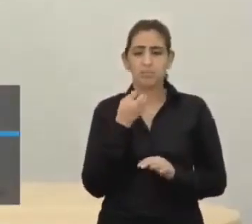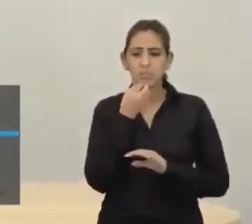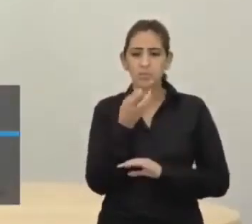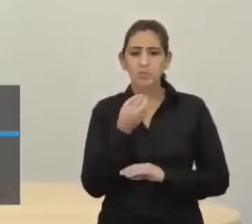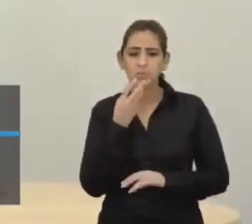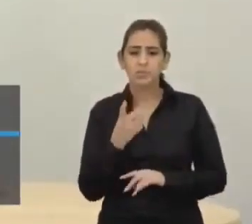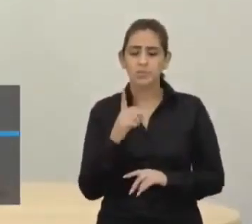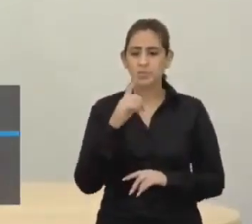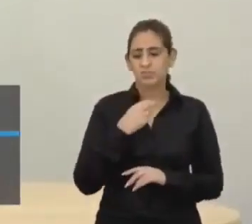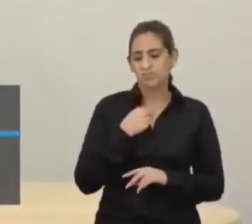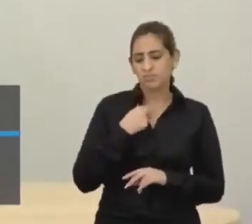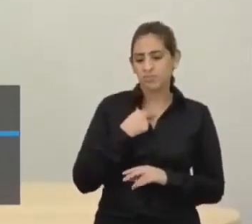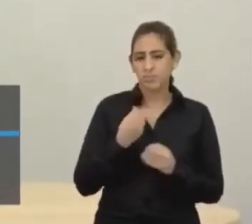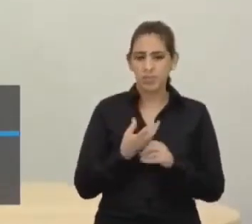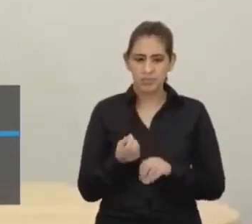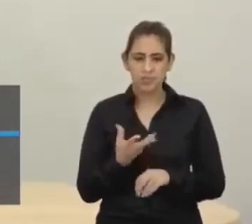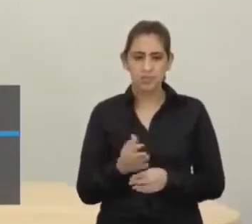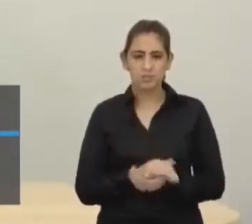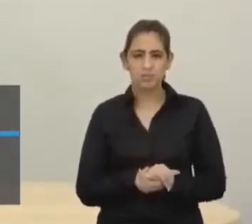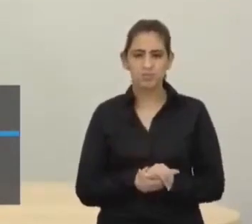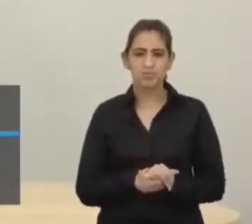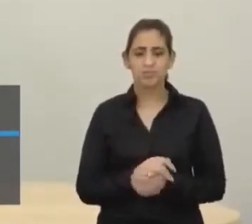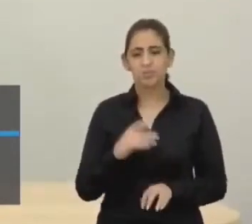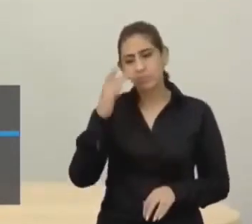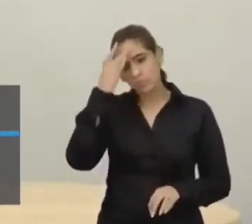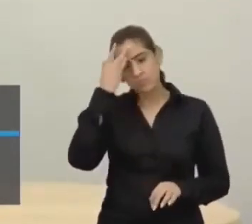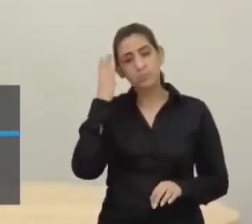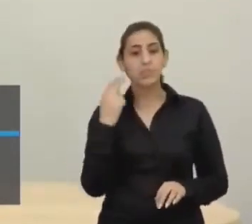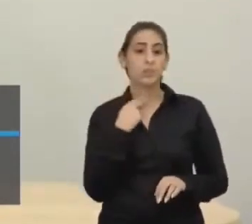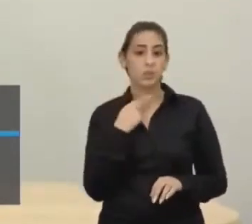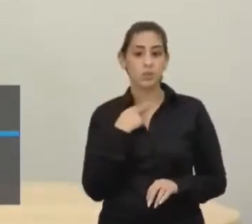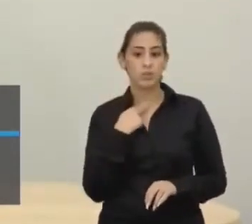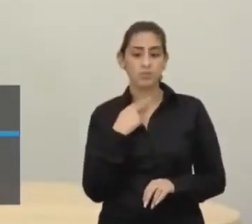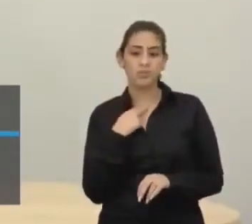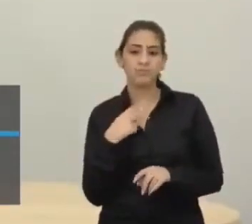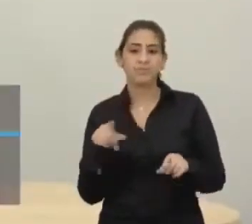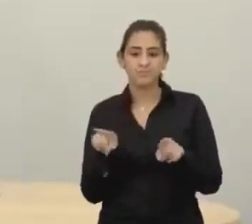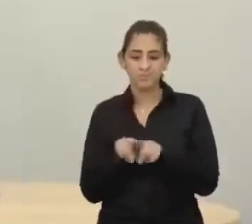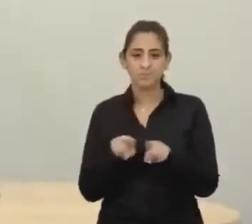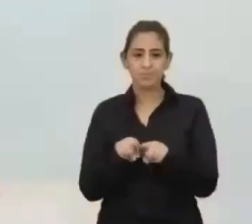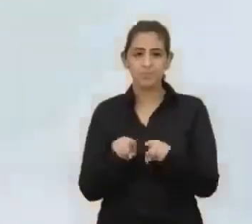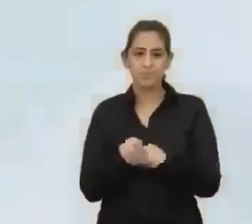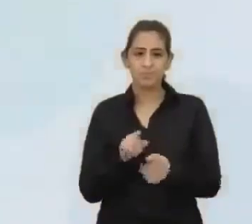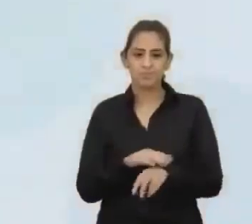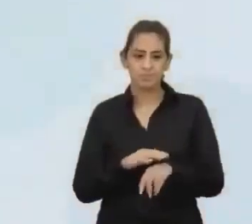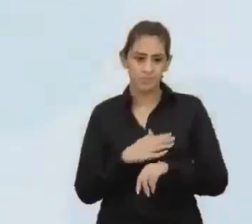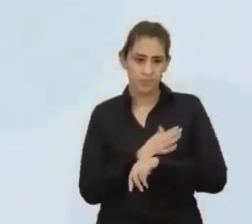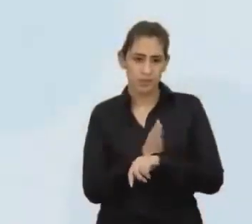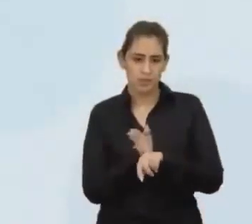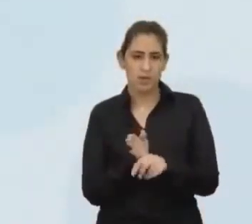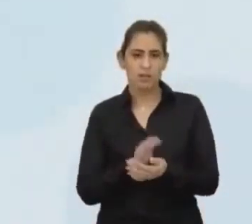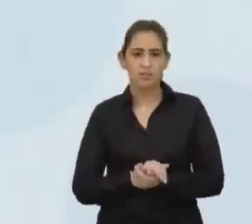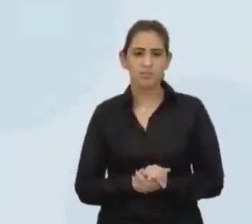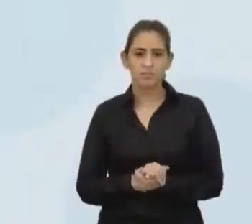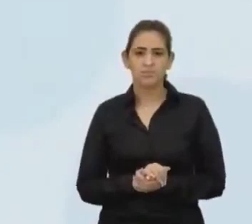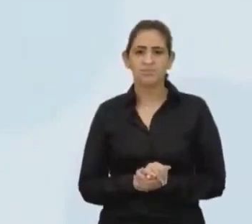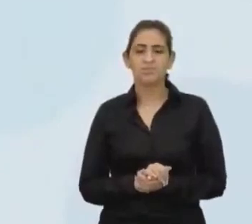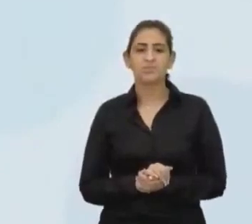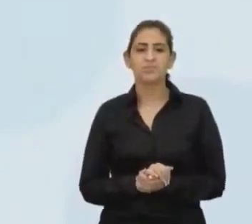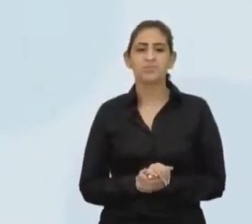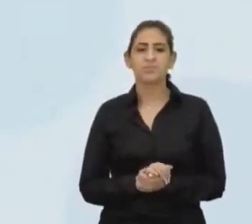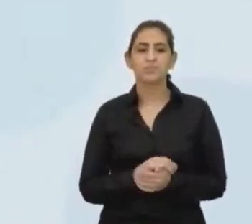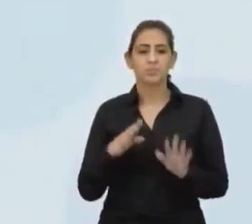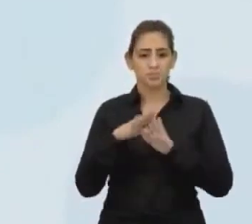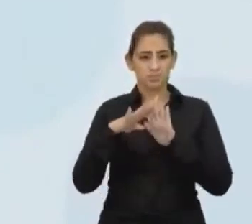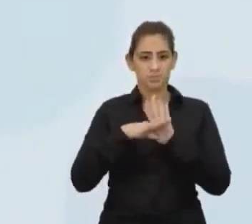desocupação agora nós temos pessoas que são ocupadas temporariamente né Vamos lá para a próxima tela são